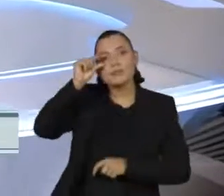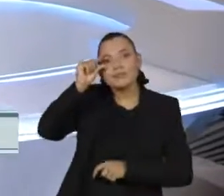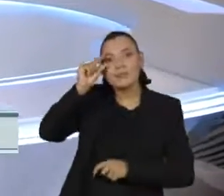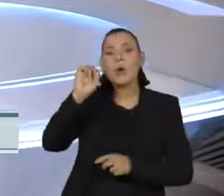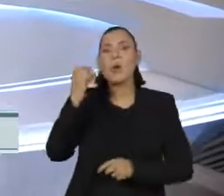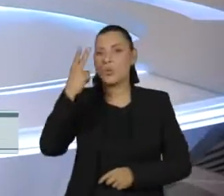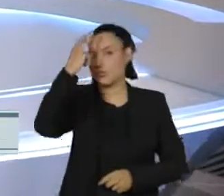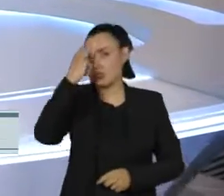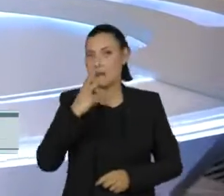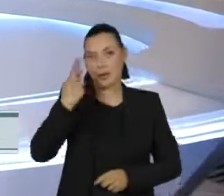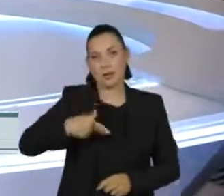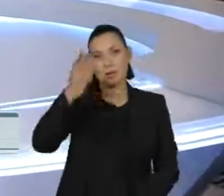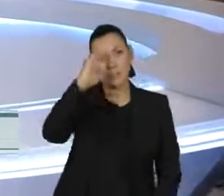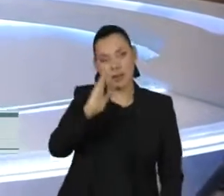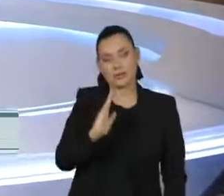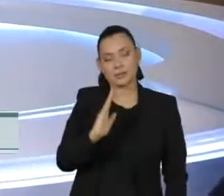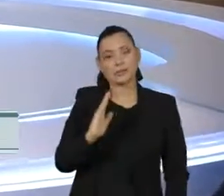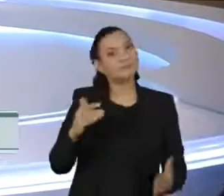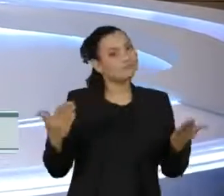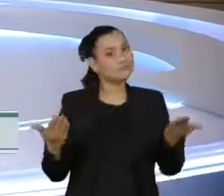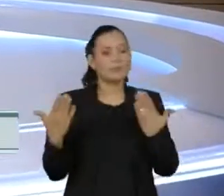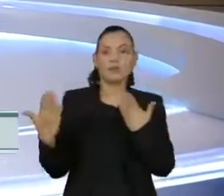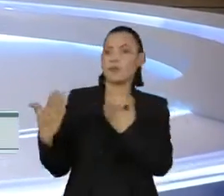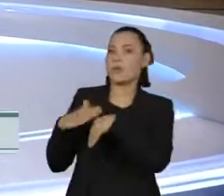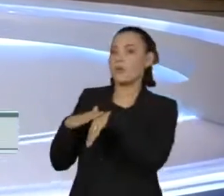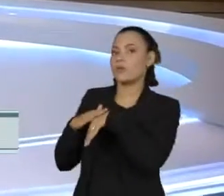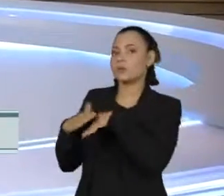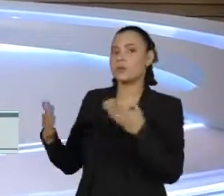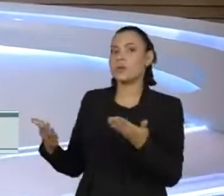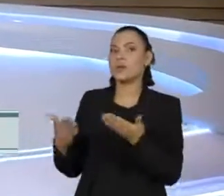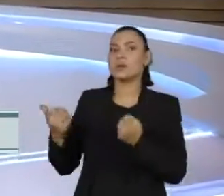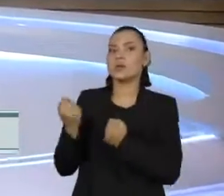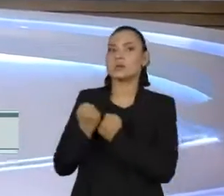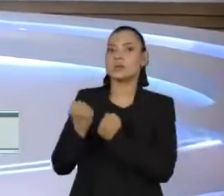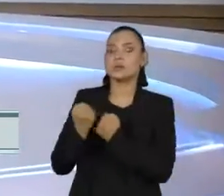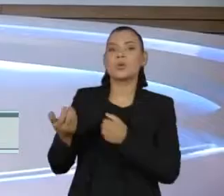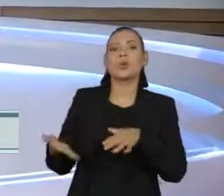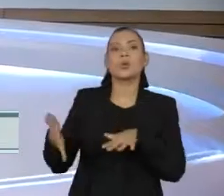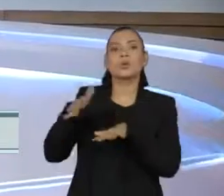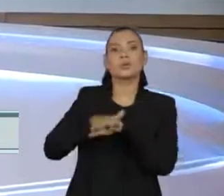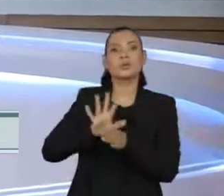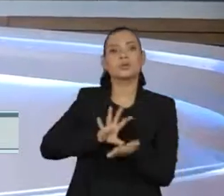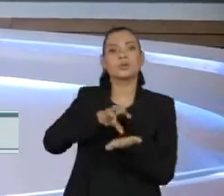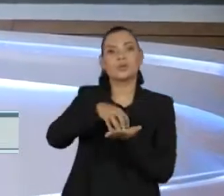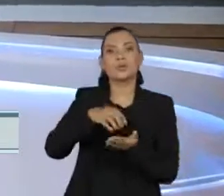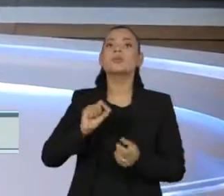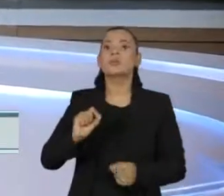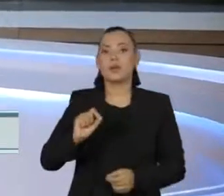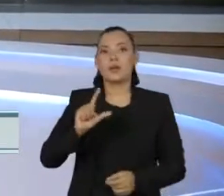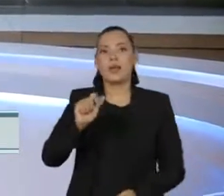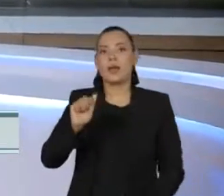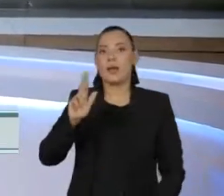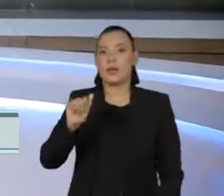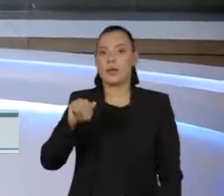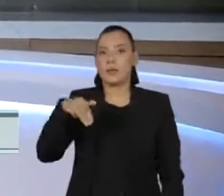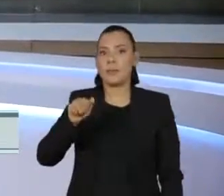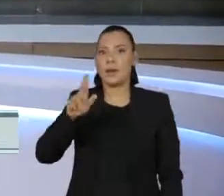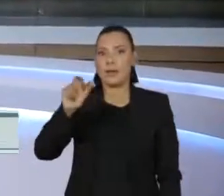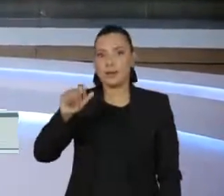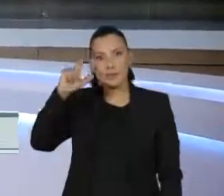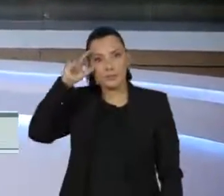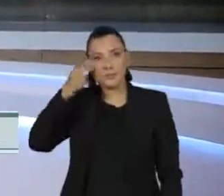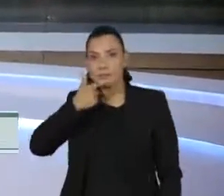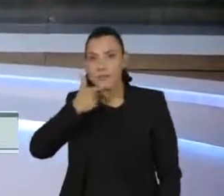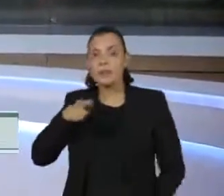baixa visão no país. Sobre isso, eu conversei hoje com o assessor de inclusão do Instituto Laramara e presidente da